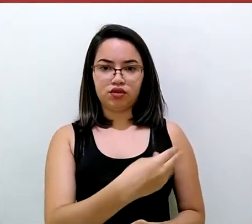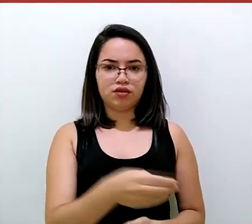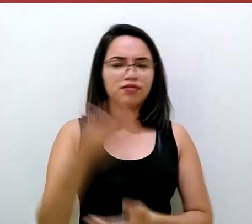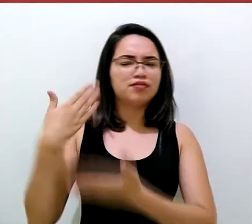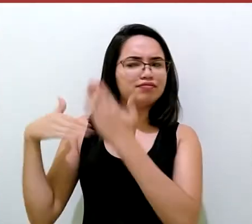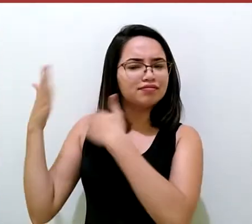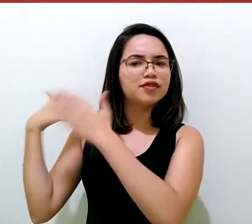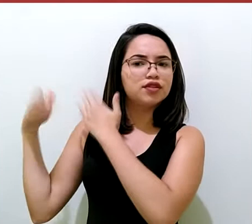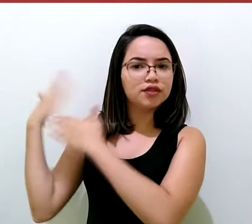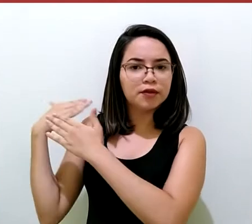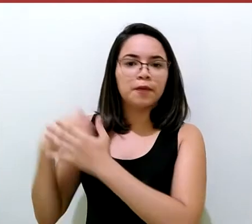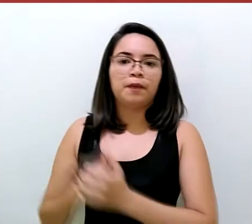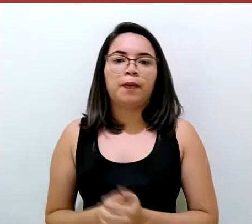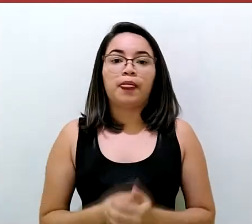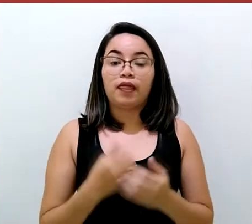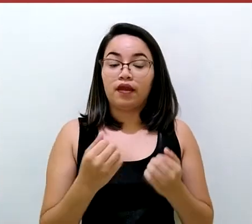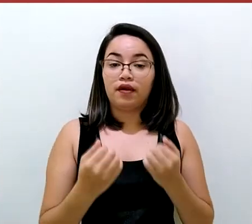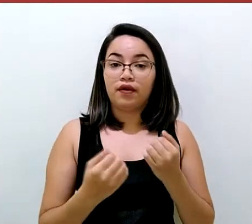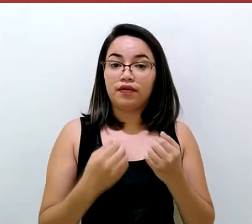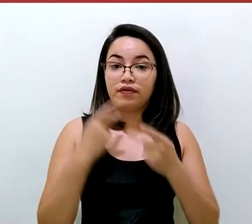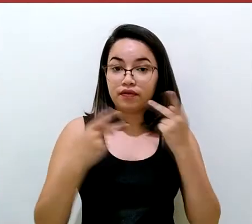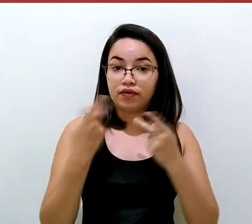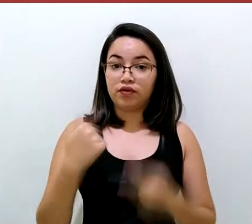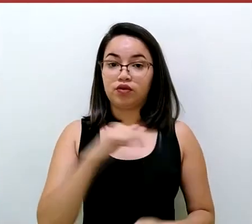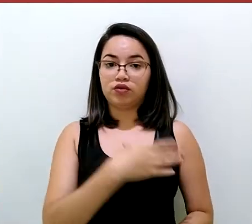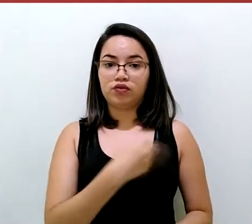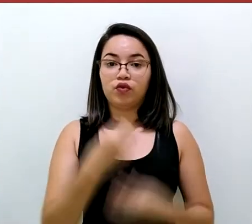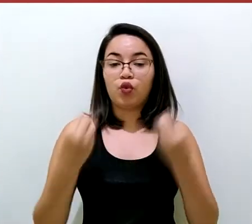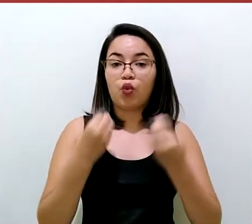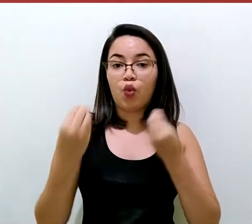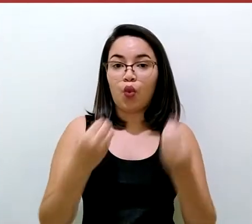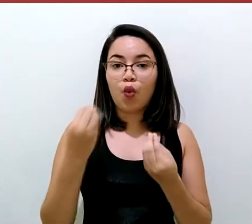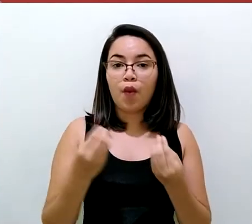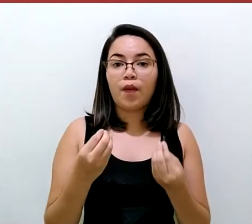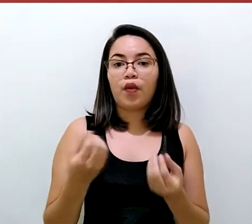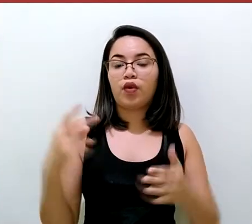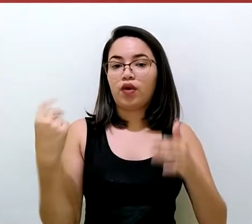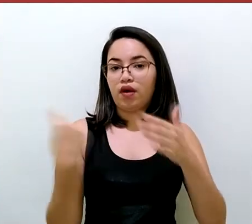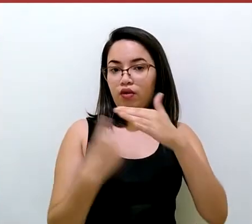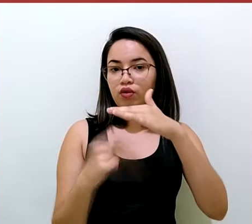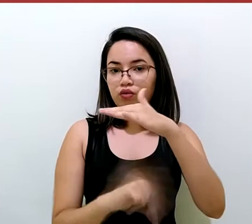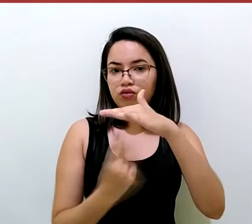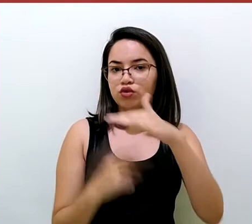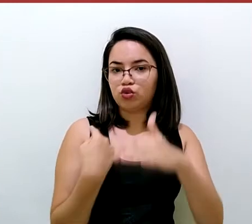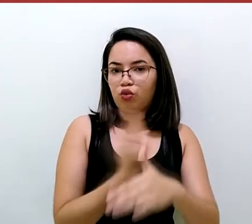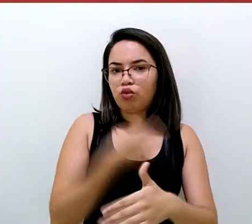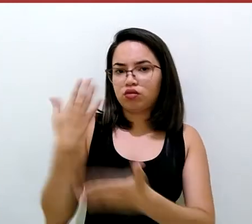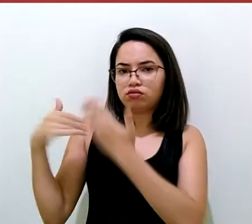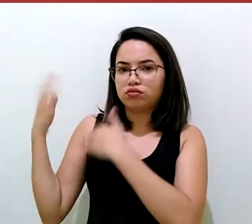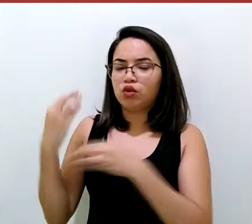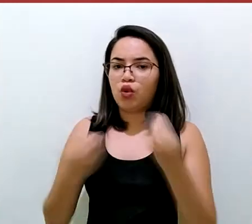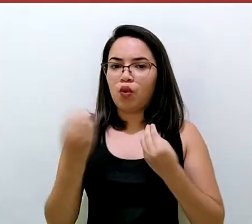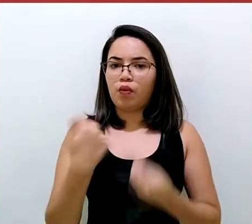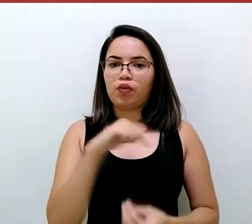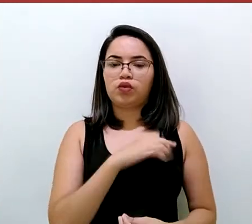geração mais antiga, contamos para os nossos filhos como foi a nossa disciplina, como